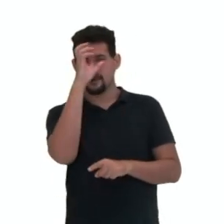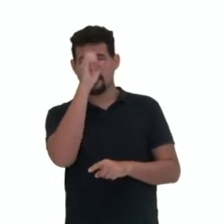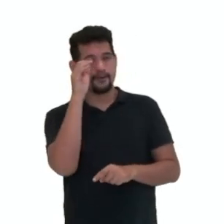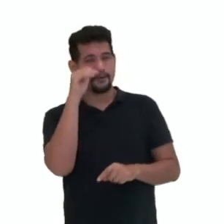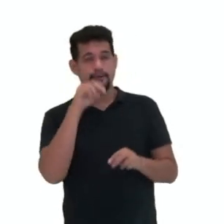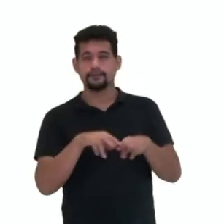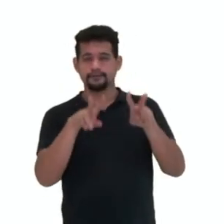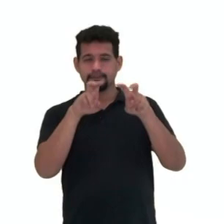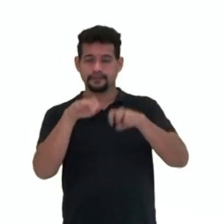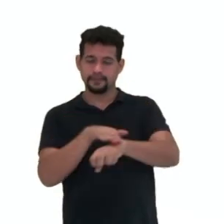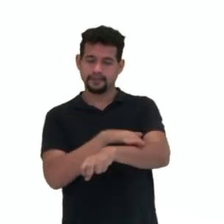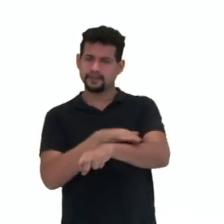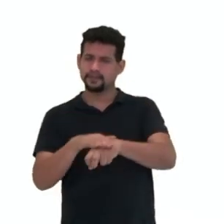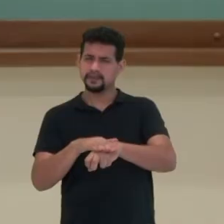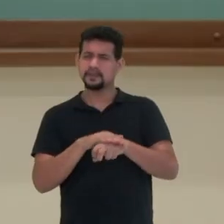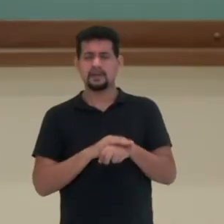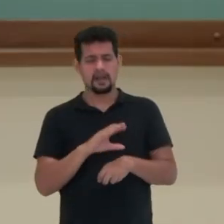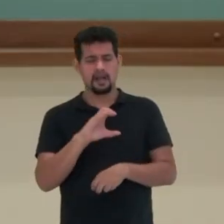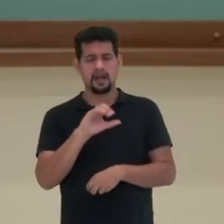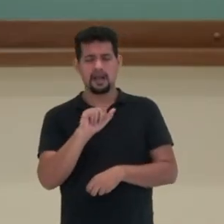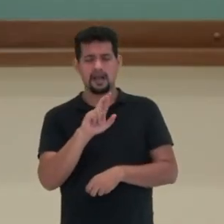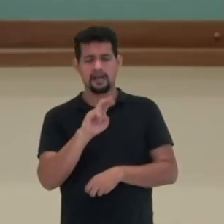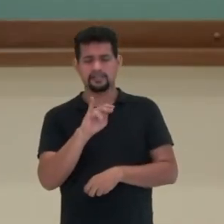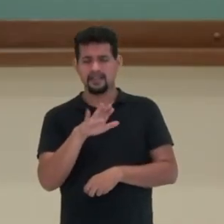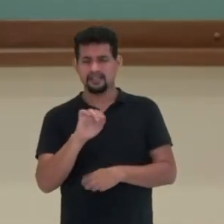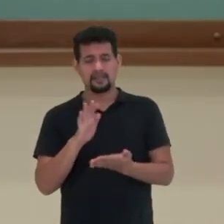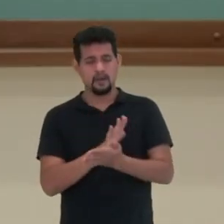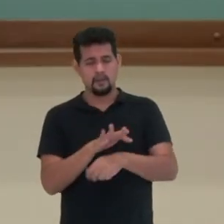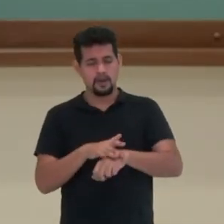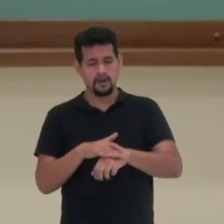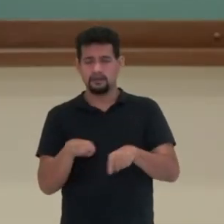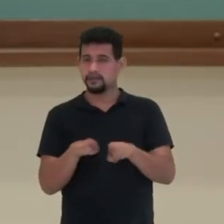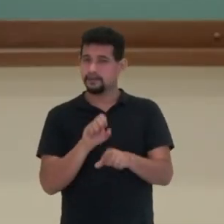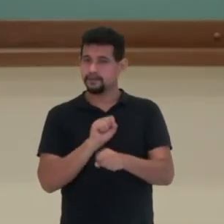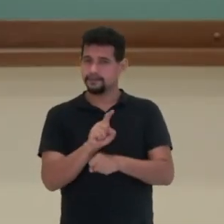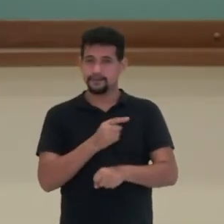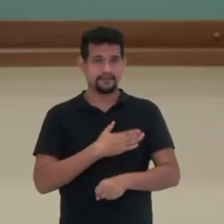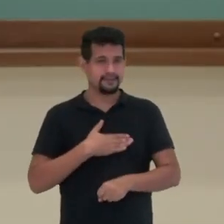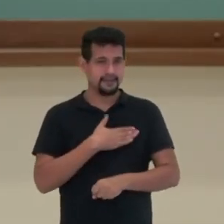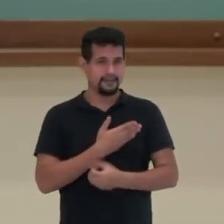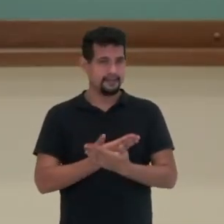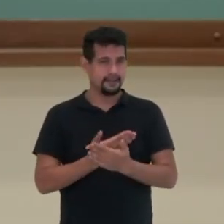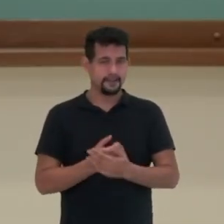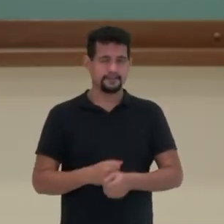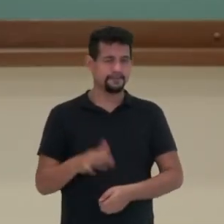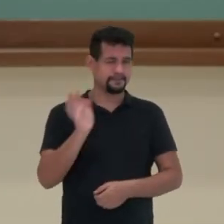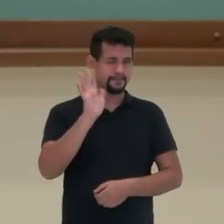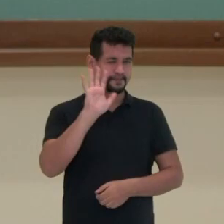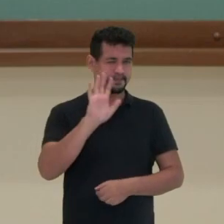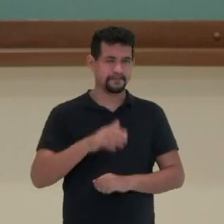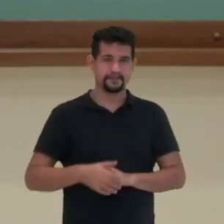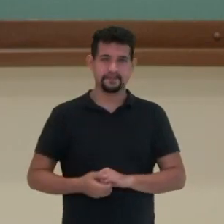tecido epitelial cartilaginoso, conhecemos algumas doenças. Eu espero que vocês tenham gostado. Até